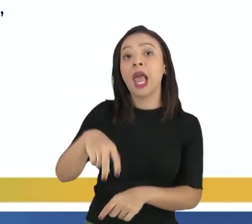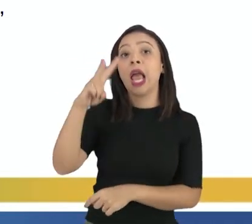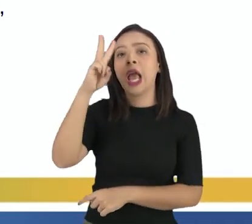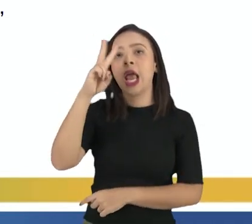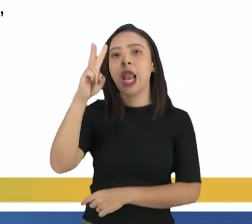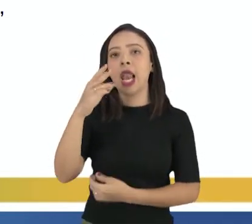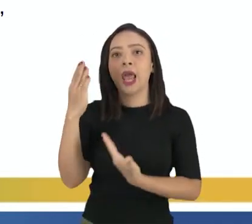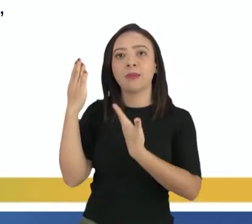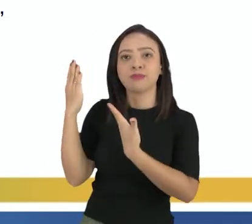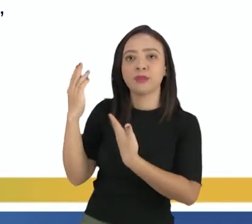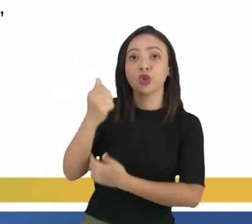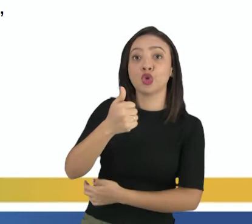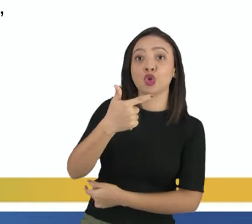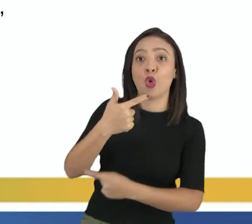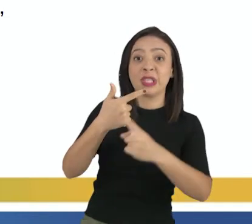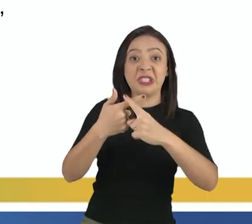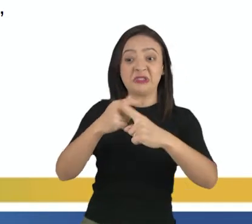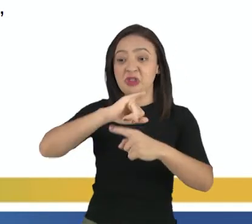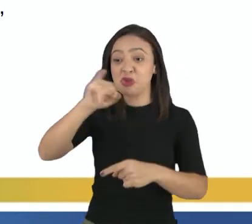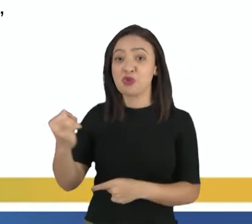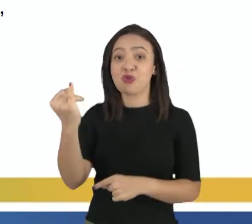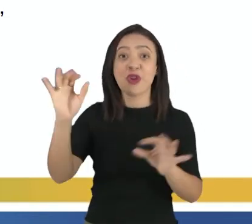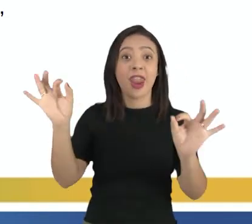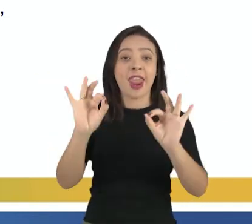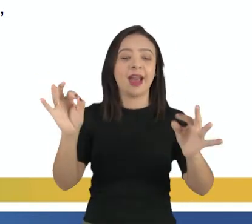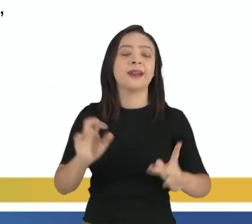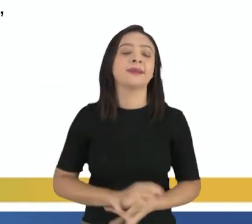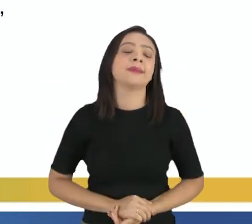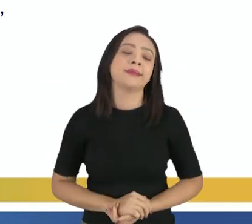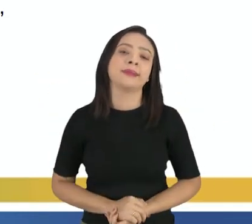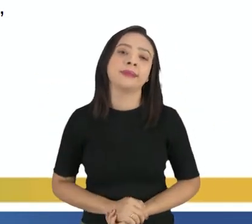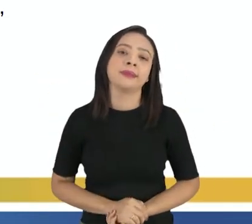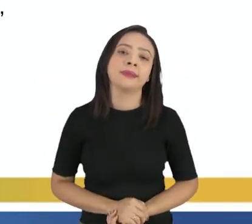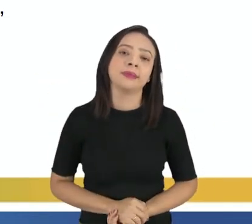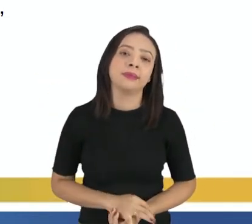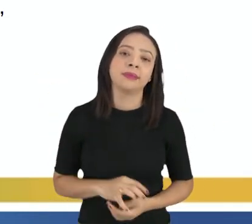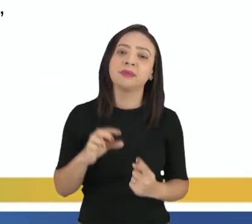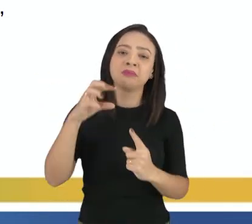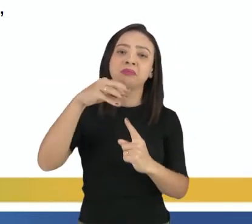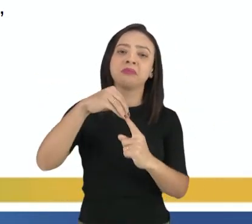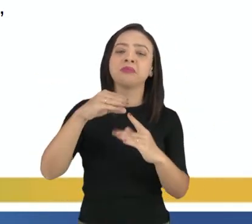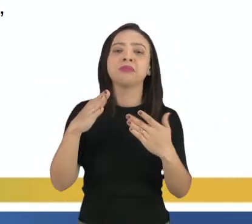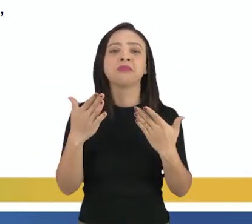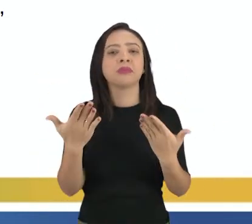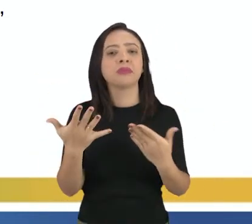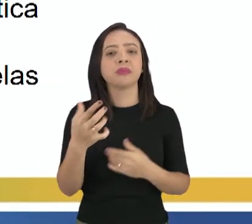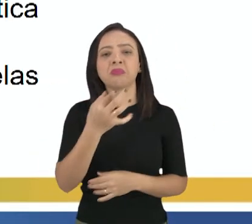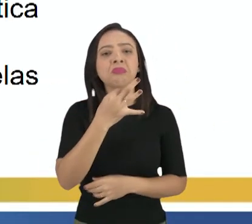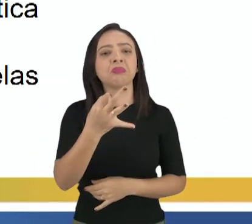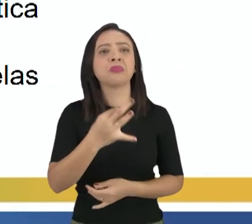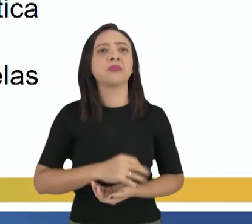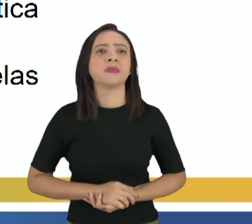condição. 12 vezes sem juros. E aí? Qual o objetivo? O que vocês acham?